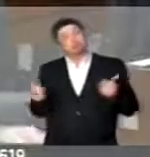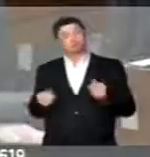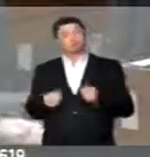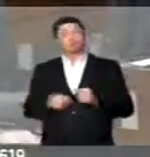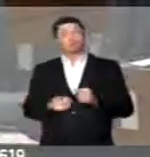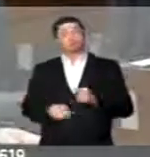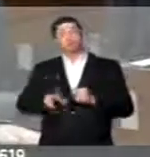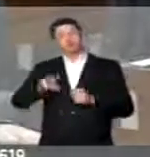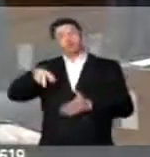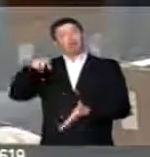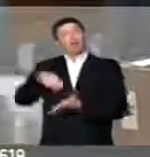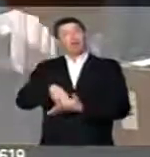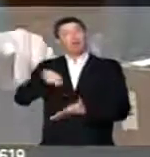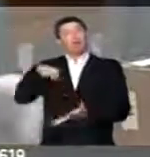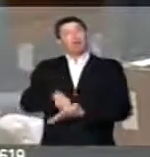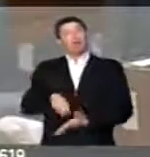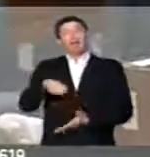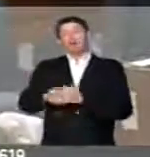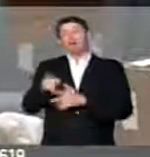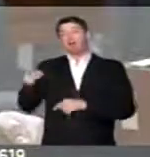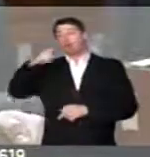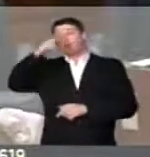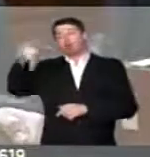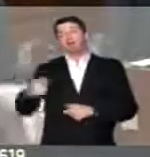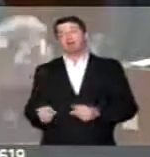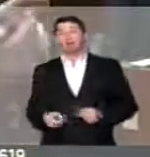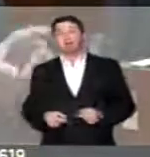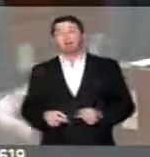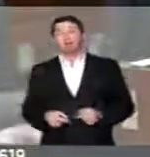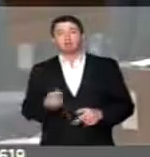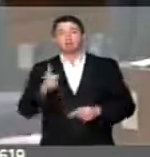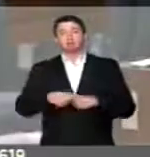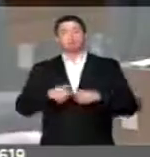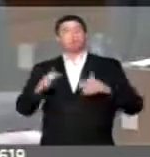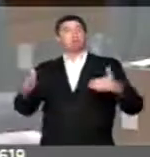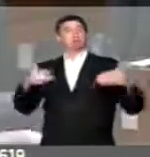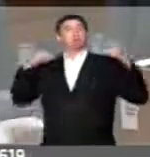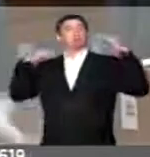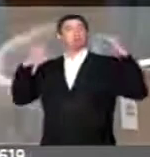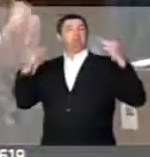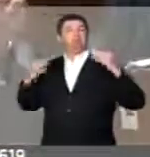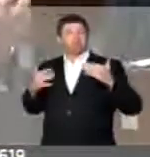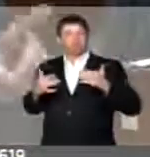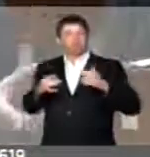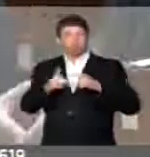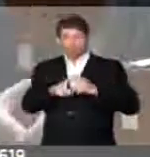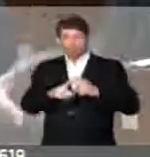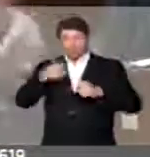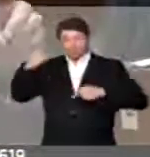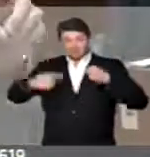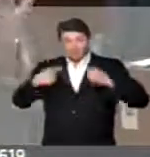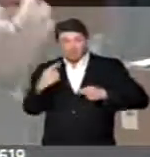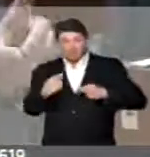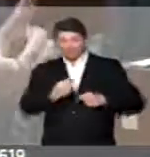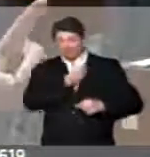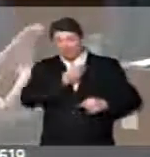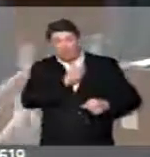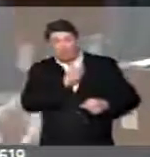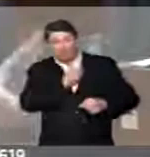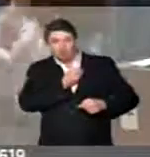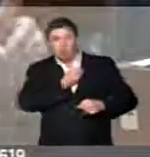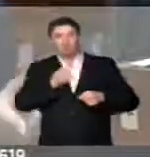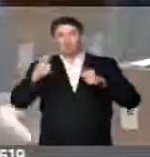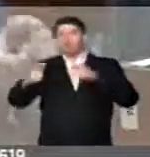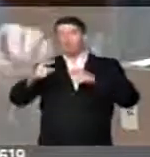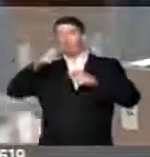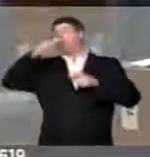vão pagar por isso, pela arrogância, pela soberba. Porque na política, na vida pública, não tem lugar